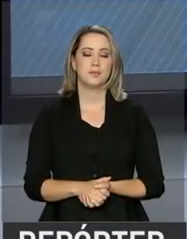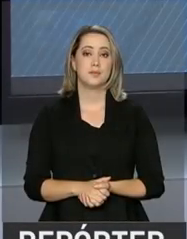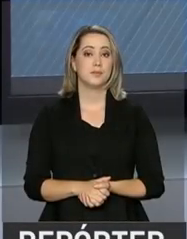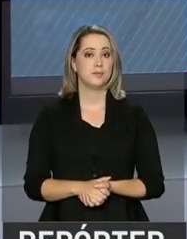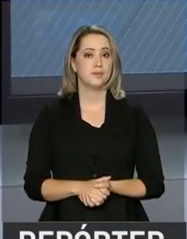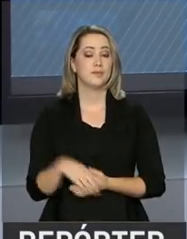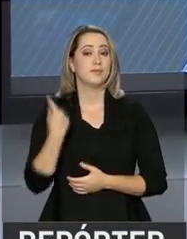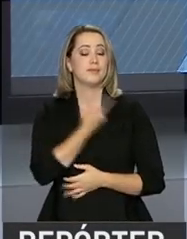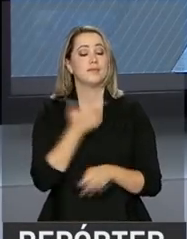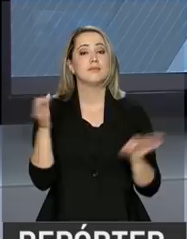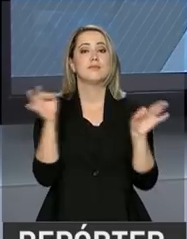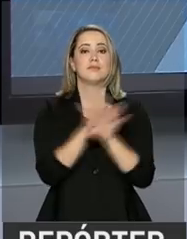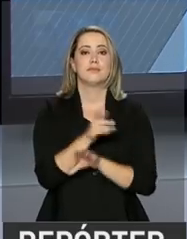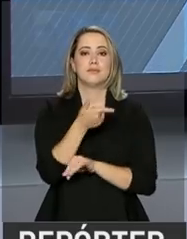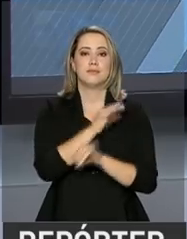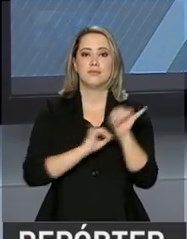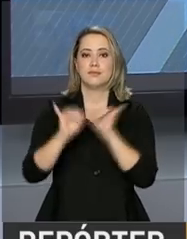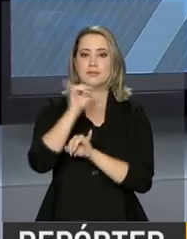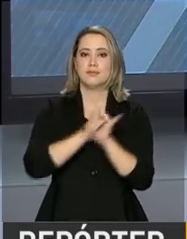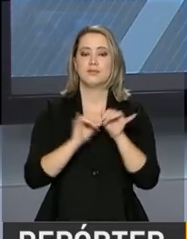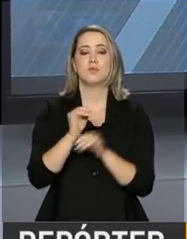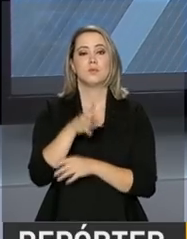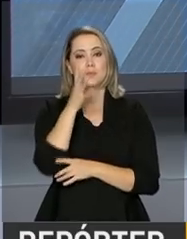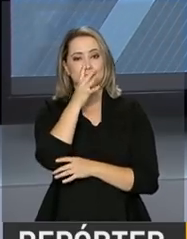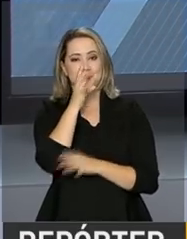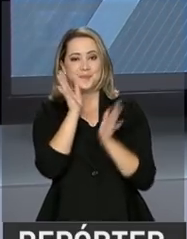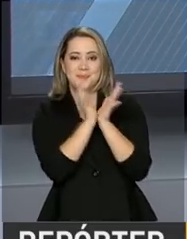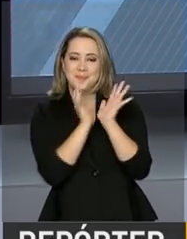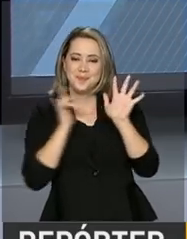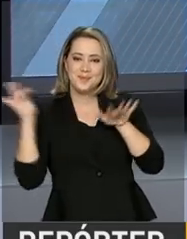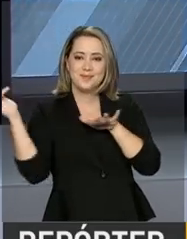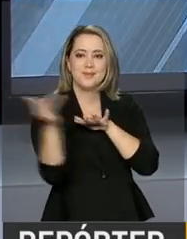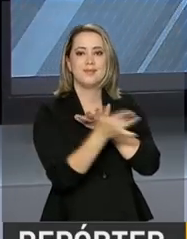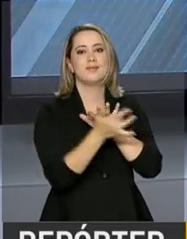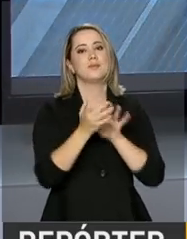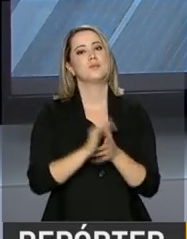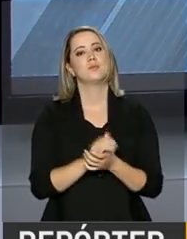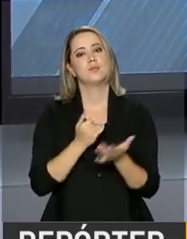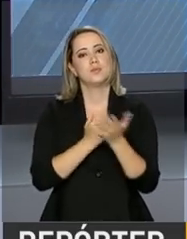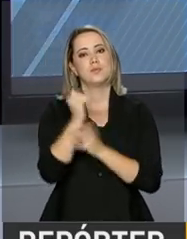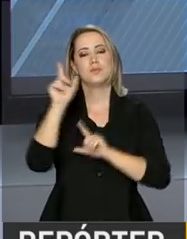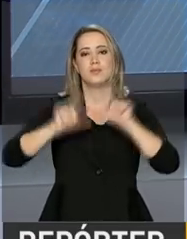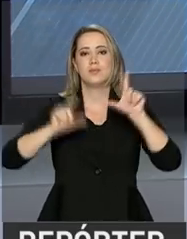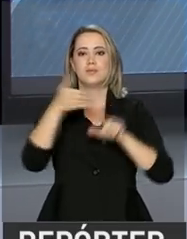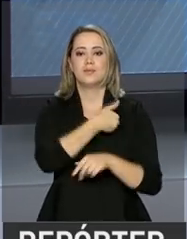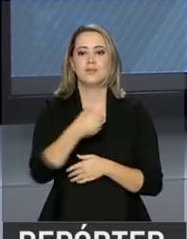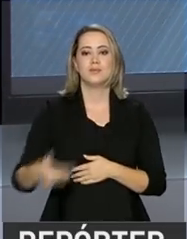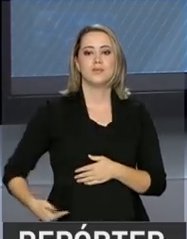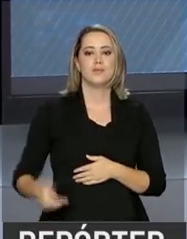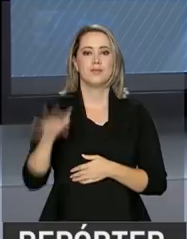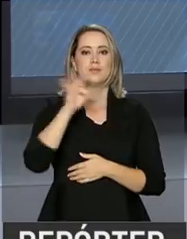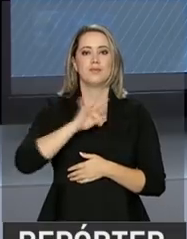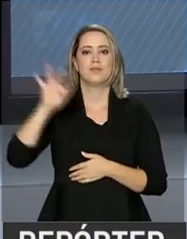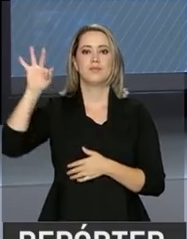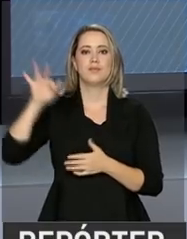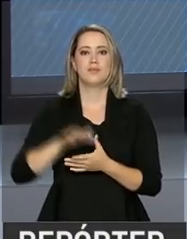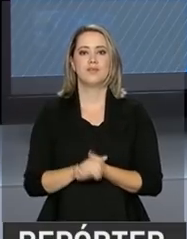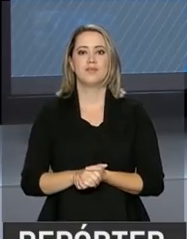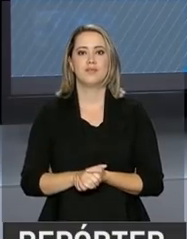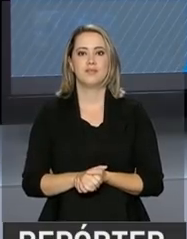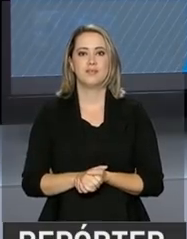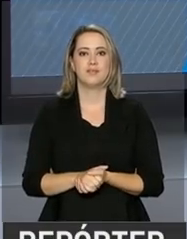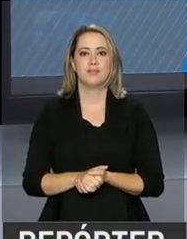nós estamos por aqui outras notícias você acompanha também em nossas redes sociais continuem com a gente e nbr a tv do governo